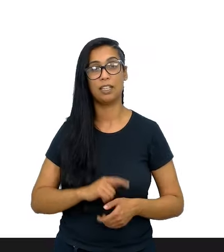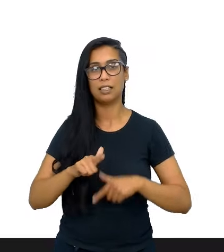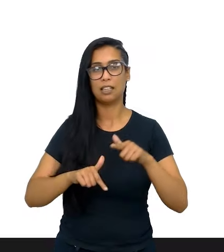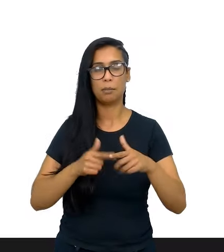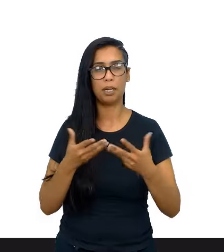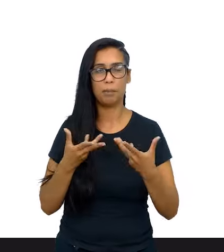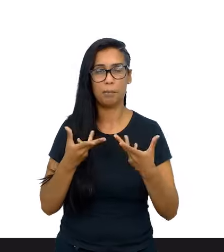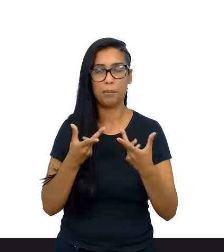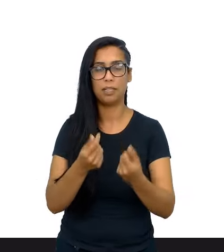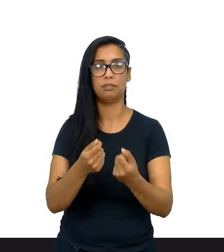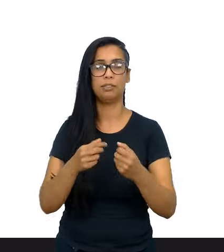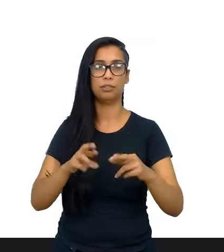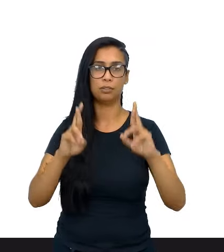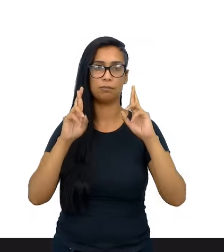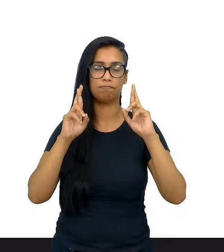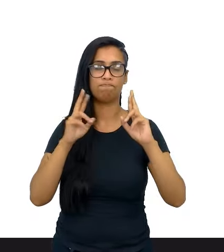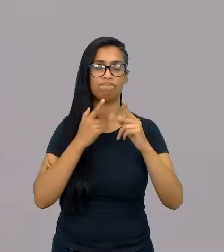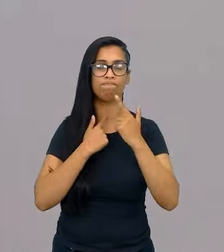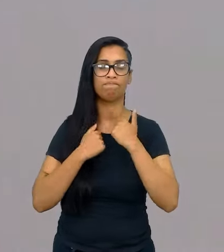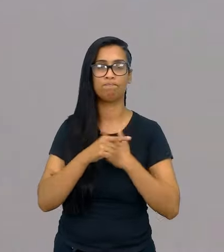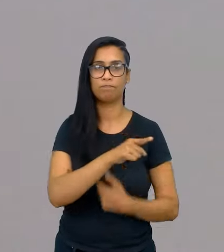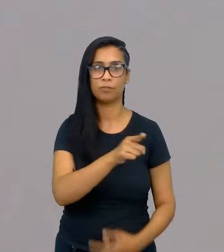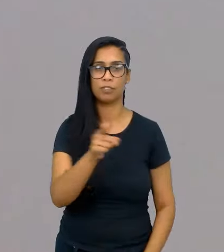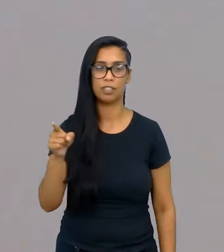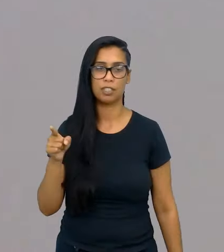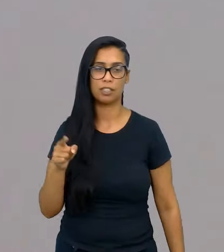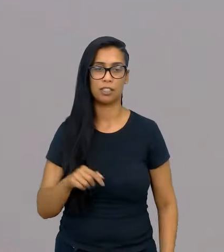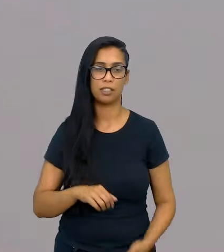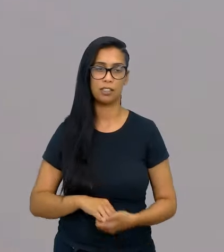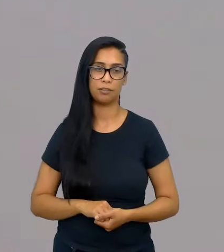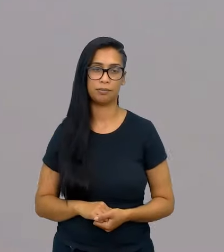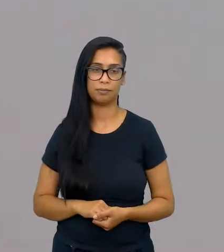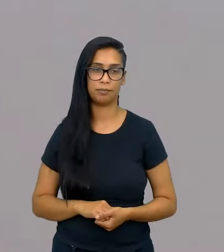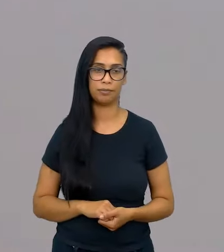a todos e todas, e que nós